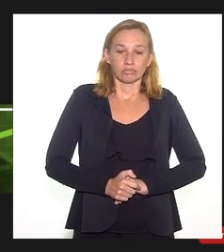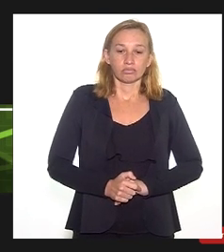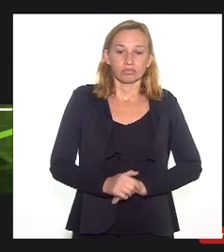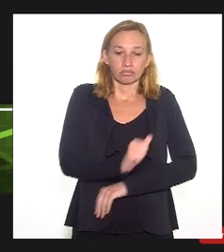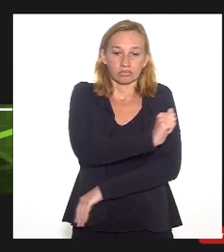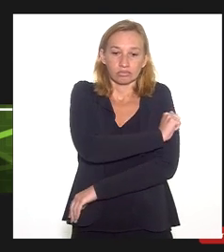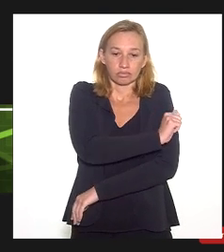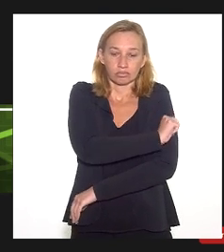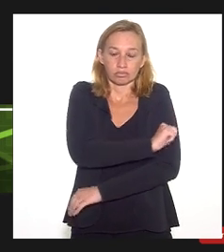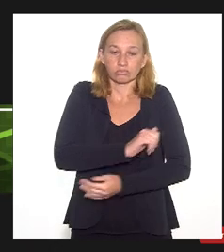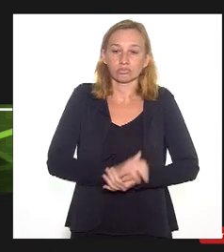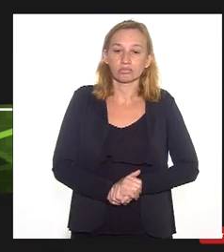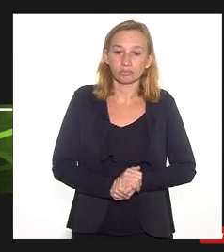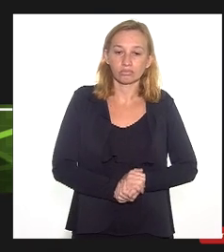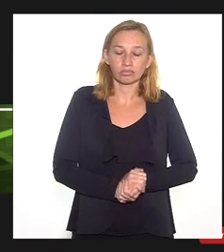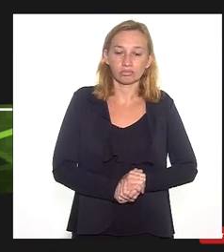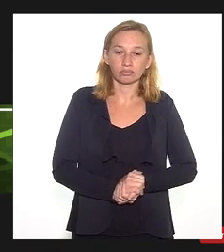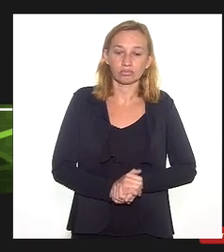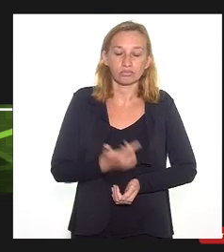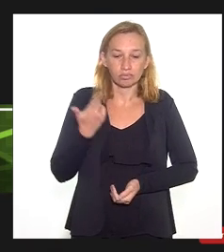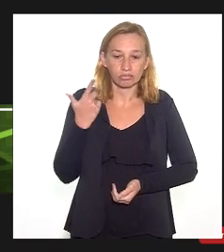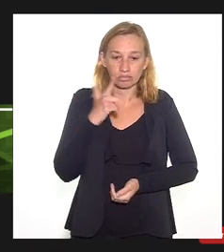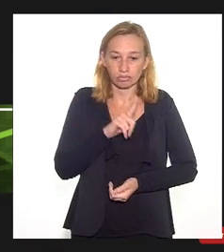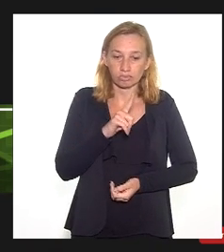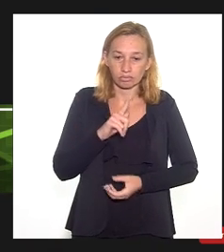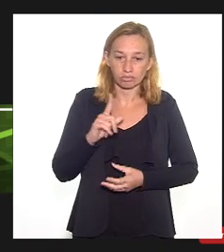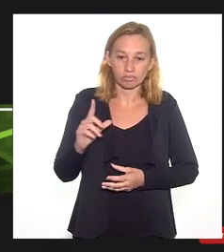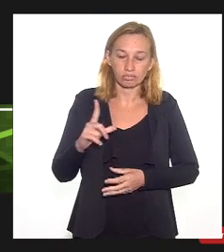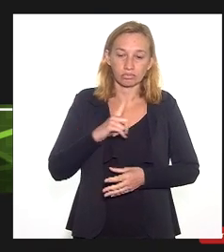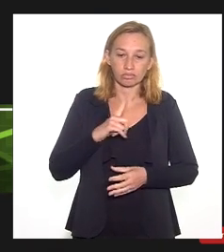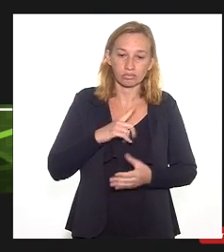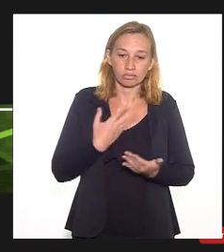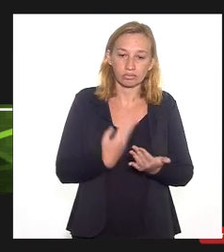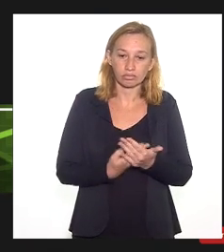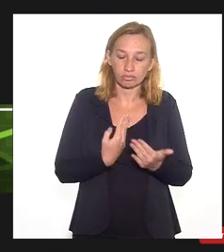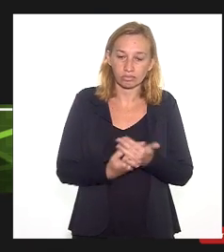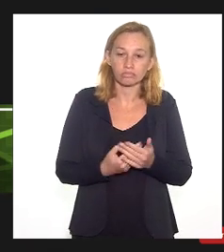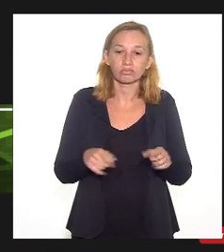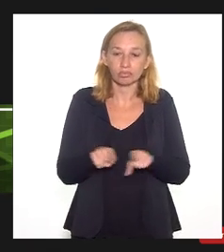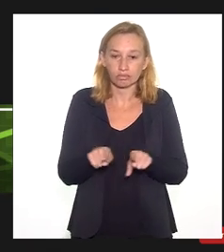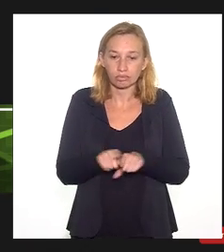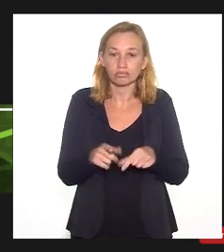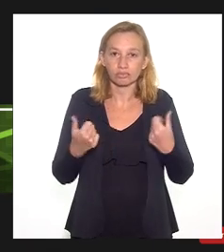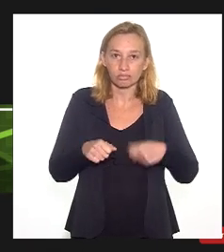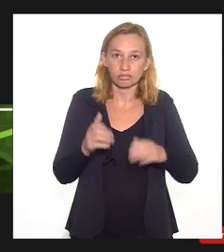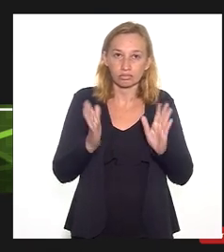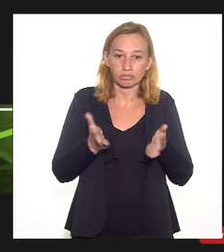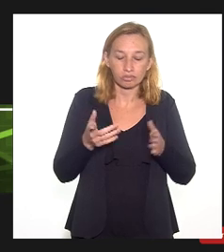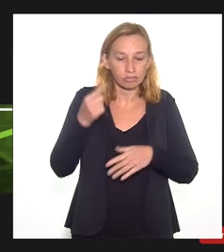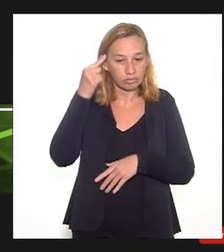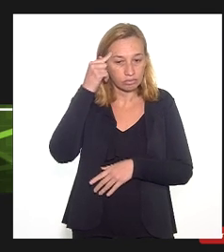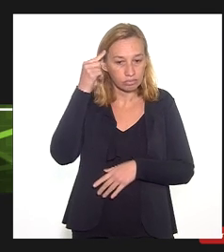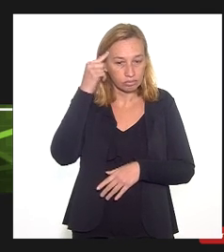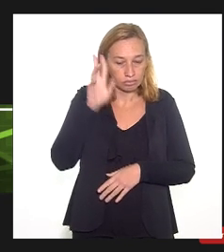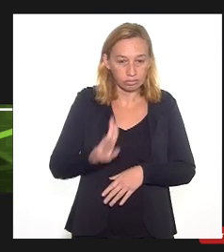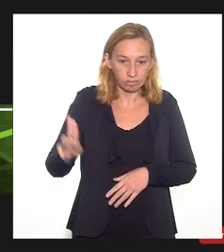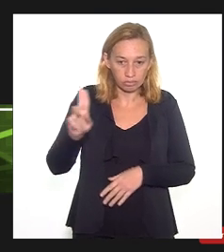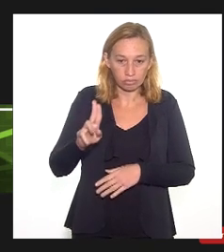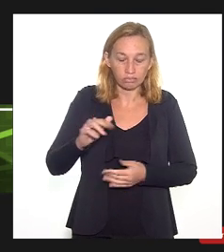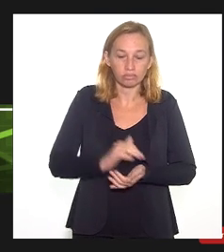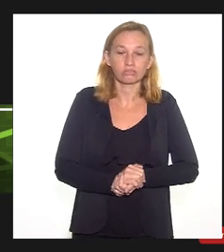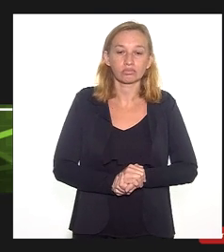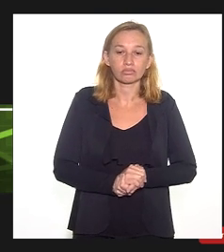estudantes acabaram passando para que conseguissem ter aula ele também precisa agora ser refletido na universidade